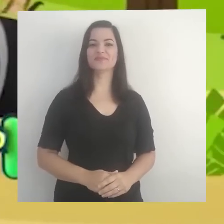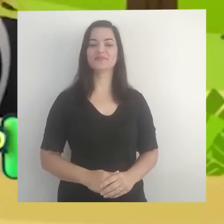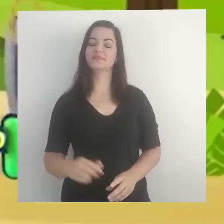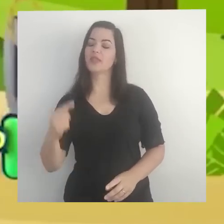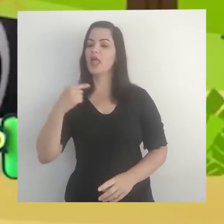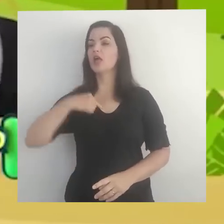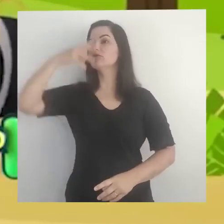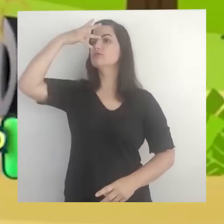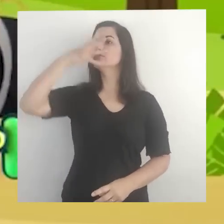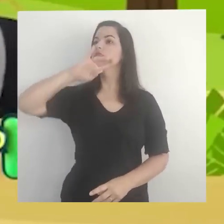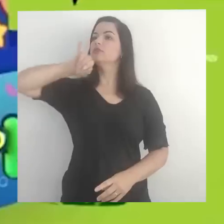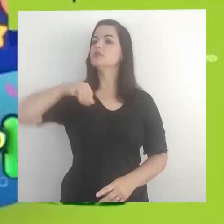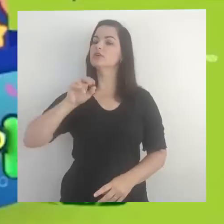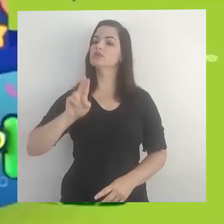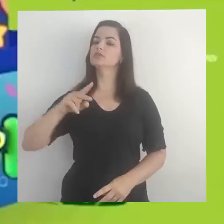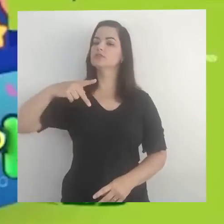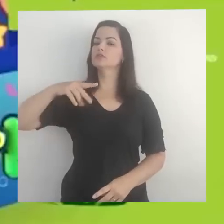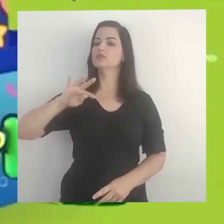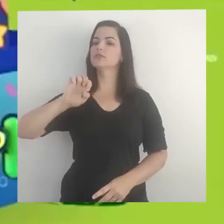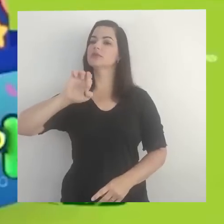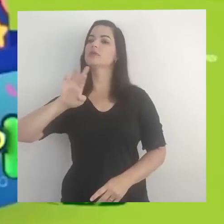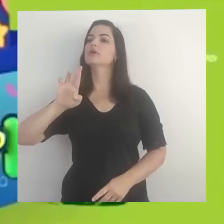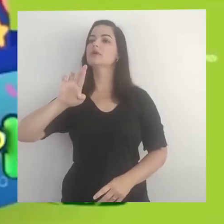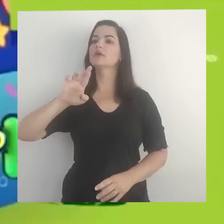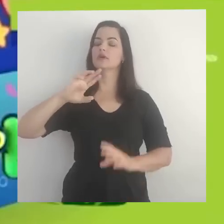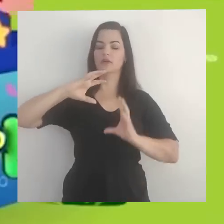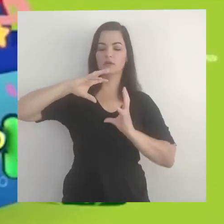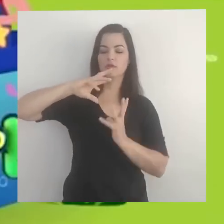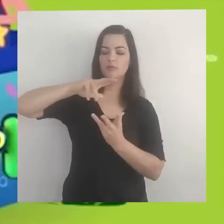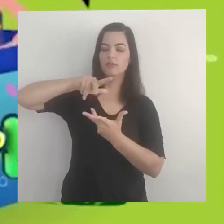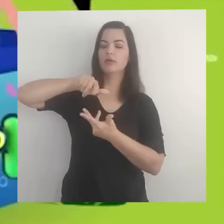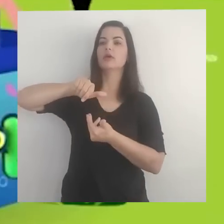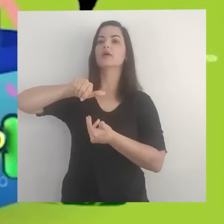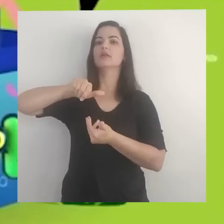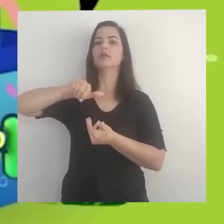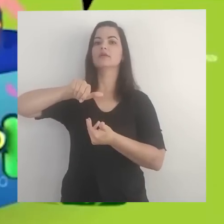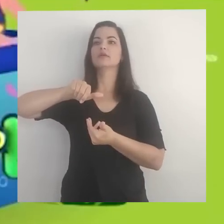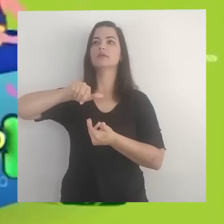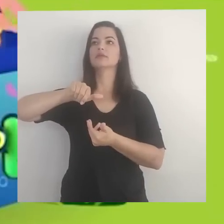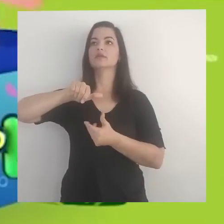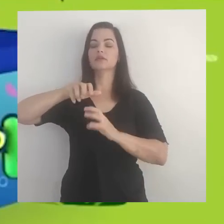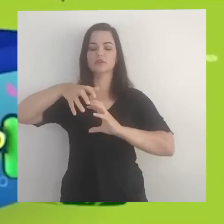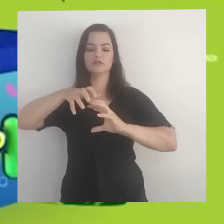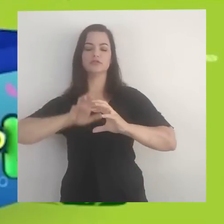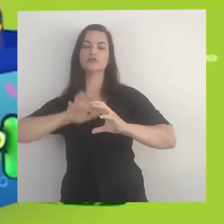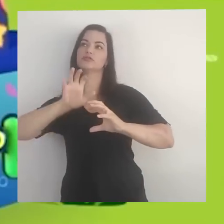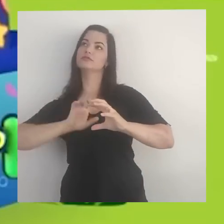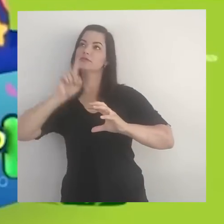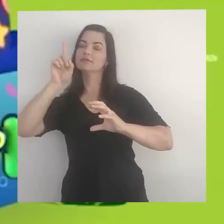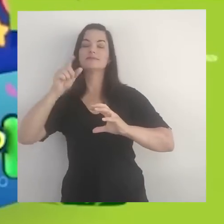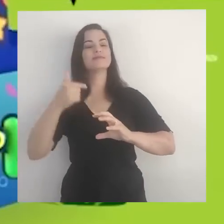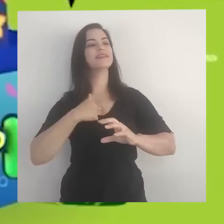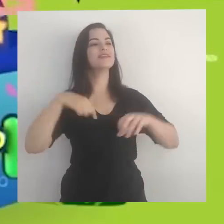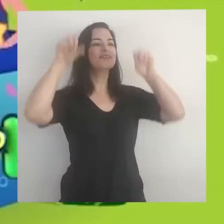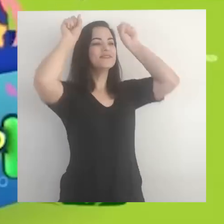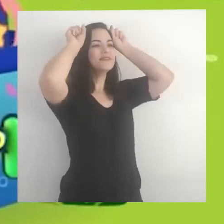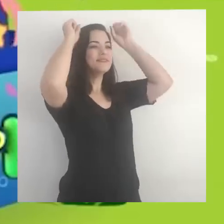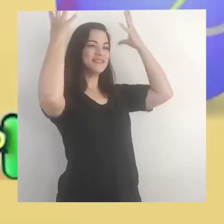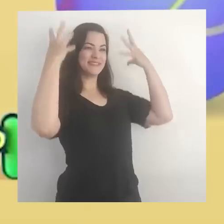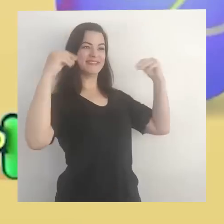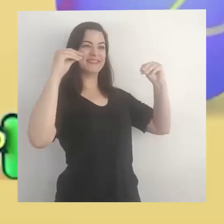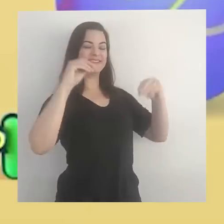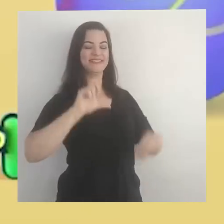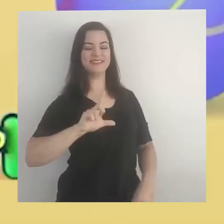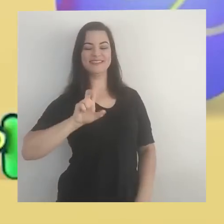Eu sou Júpiter, do planeta Júpiter. Eu sou a Luna, lá da Lua.